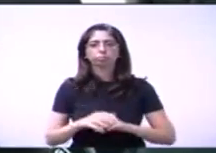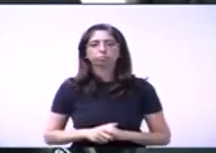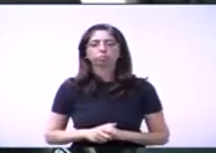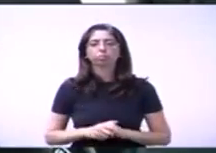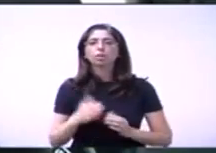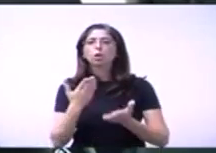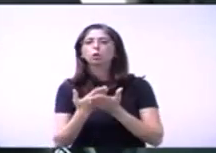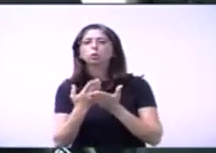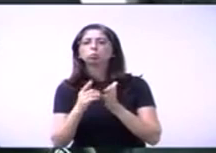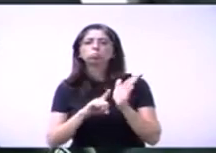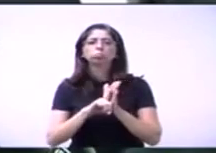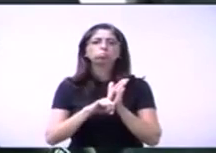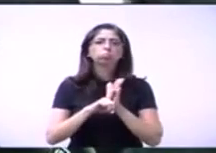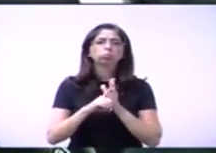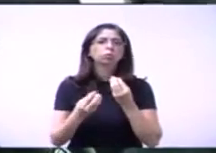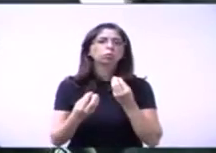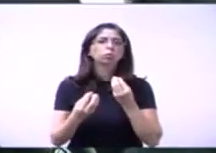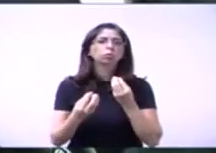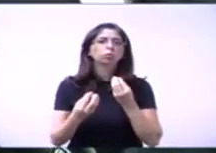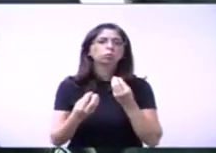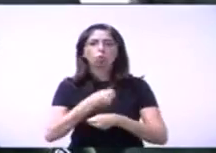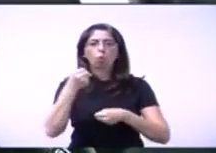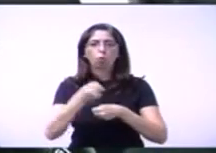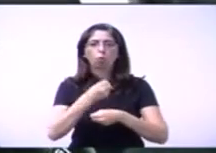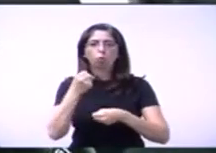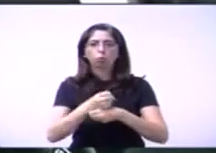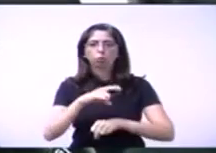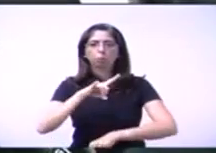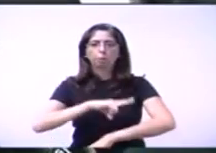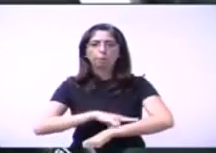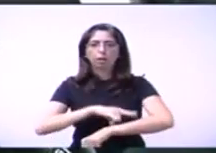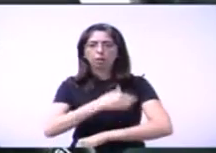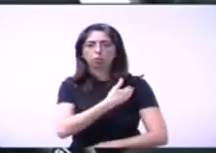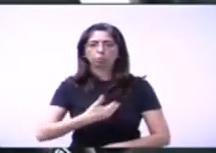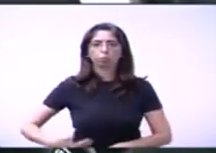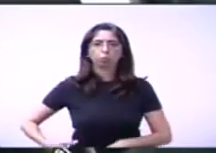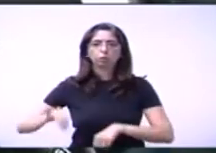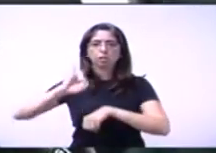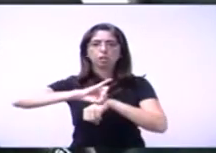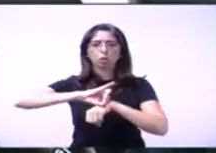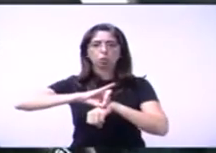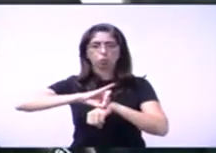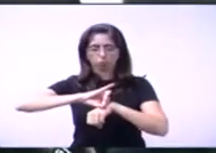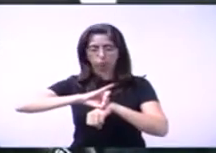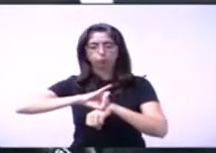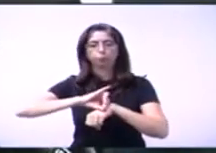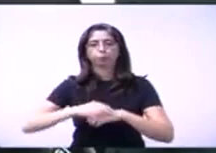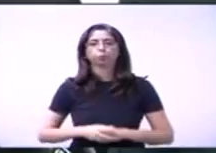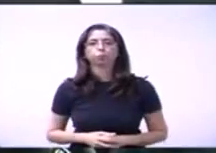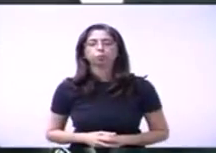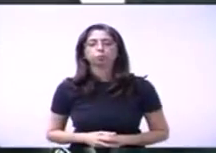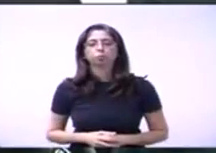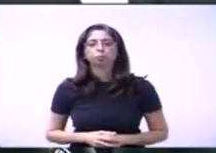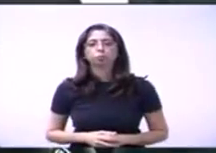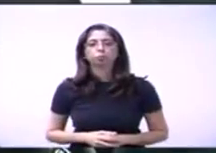para a construção de banheiros públicos na região central do nosso município, conforme